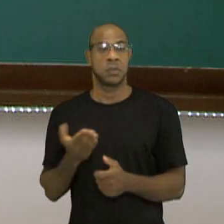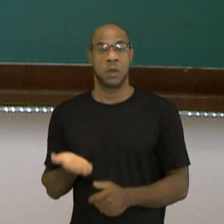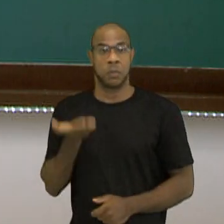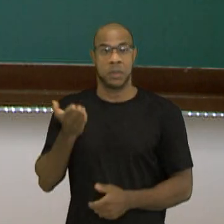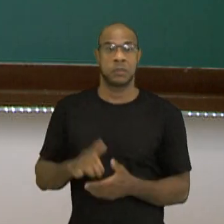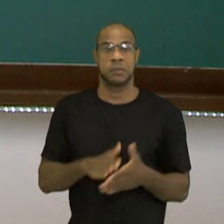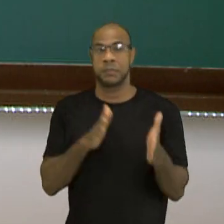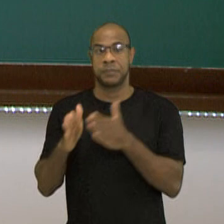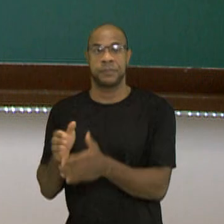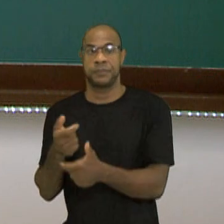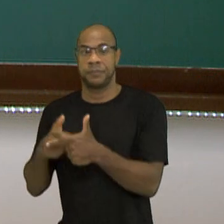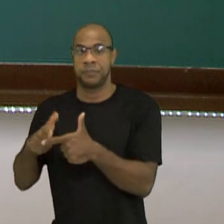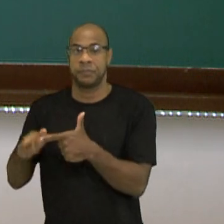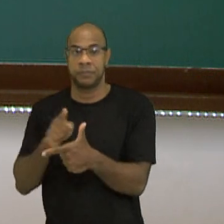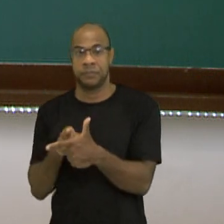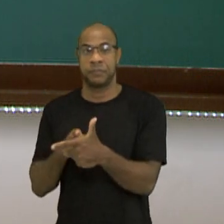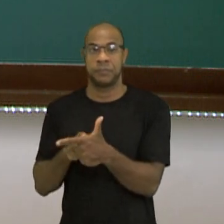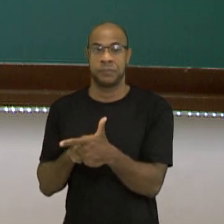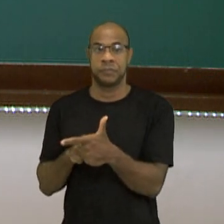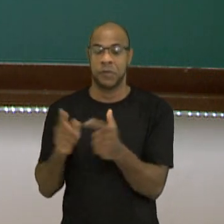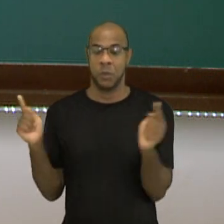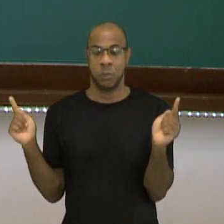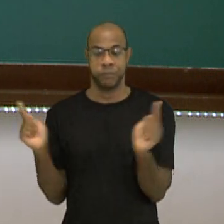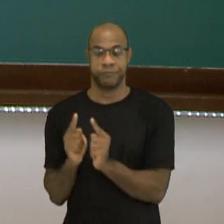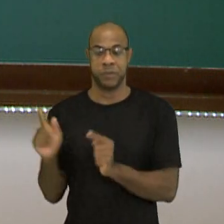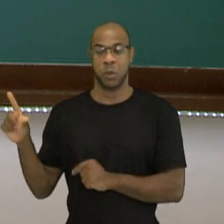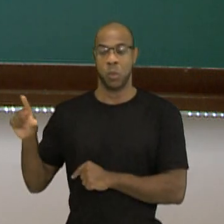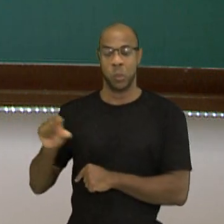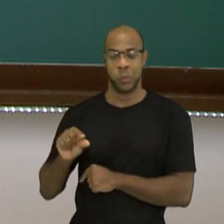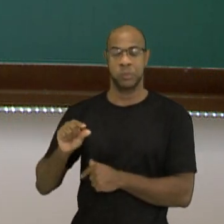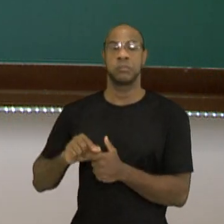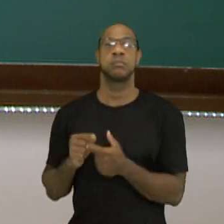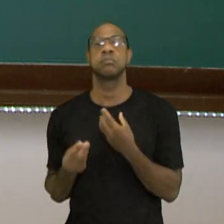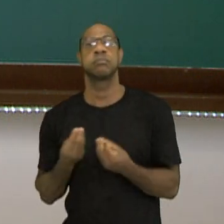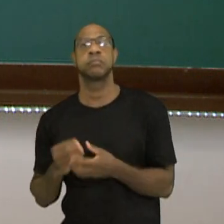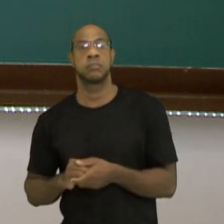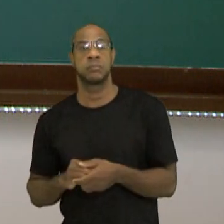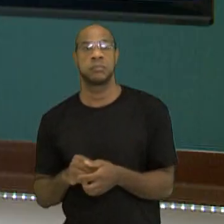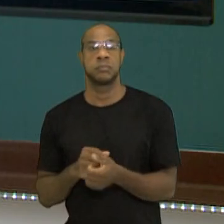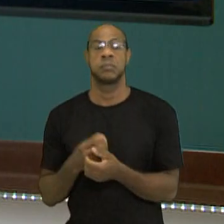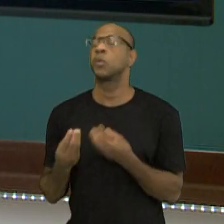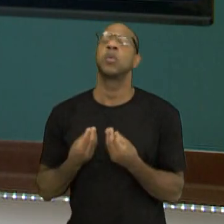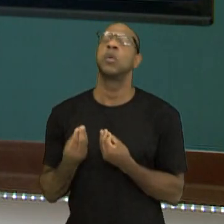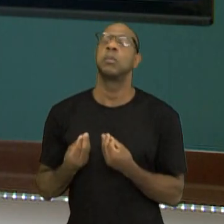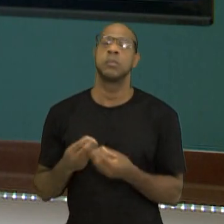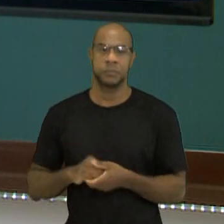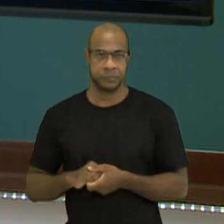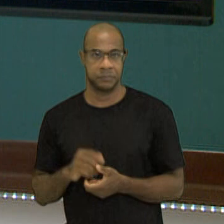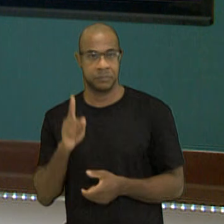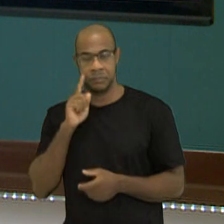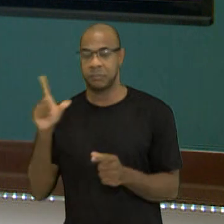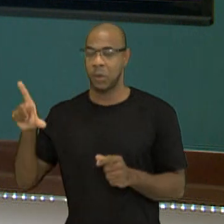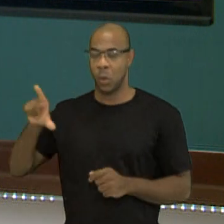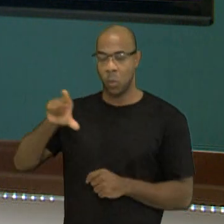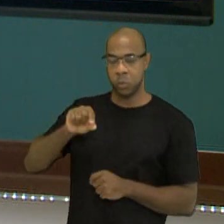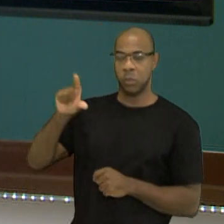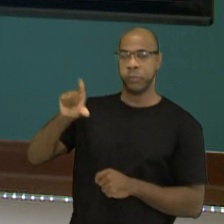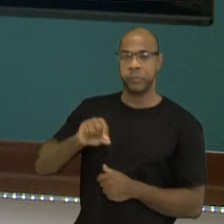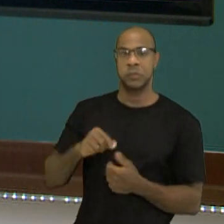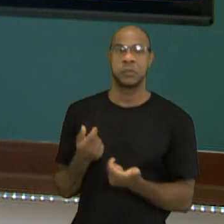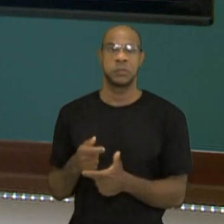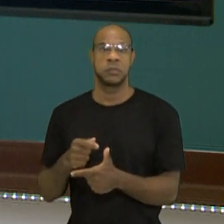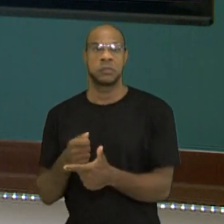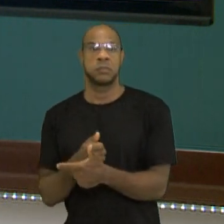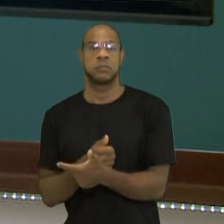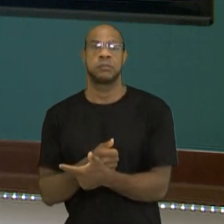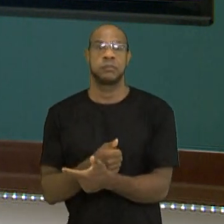divisão. A divisão vai reduzir esses valores. Então, vai reduzir de que forma? De forma proporcionalmente. Então, se eu dividir